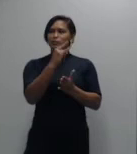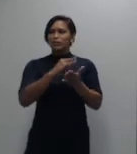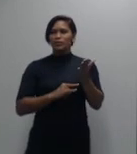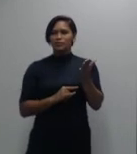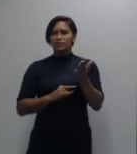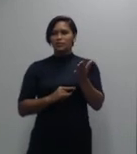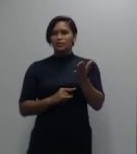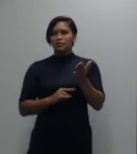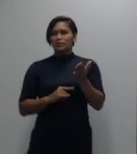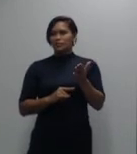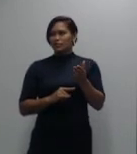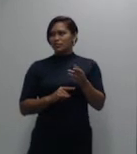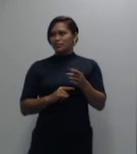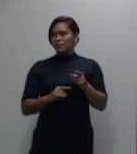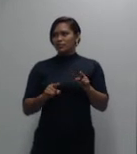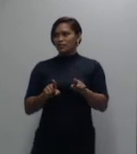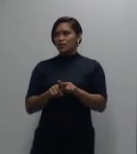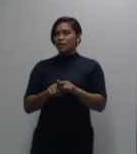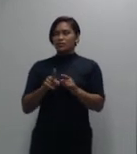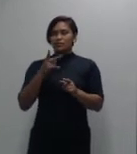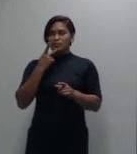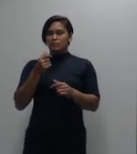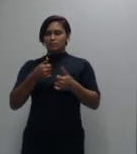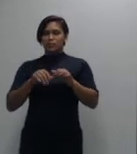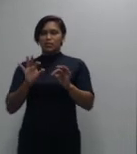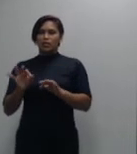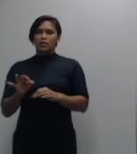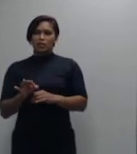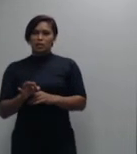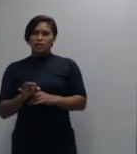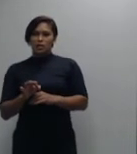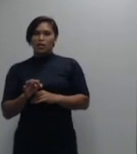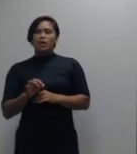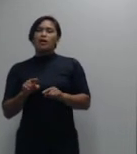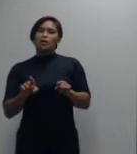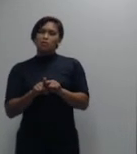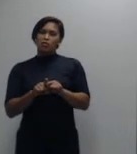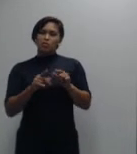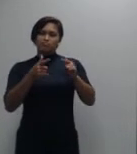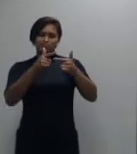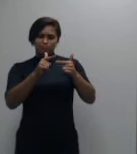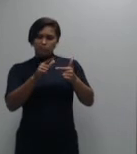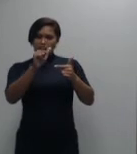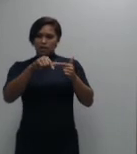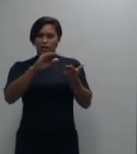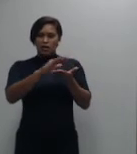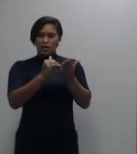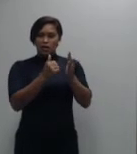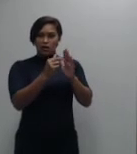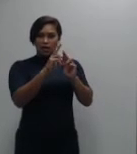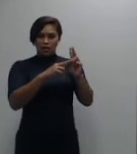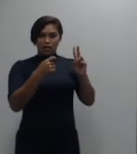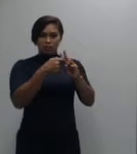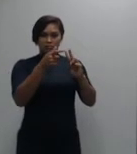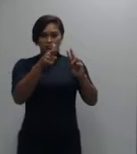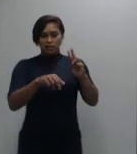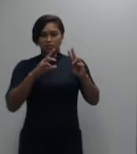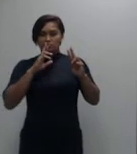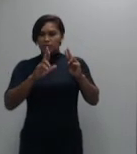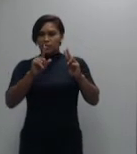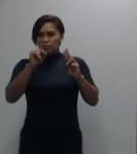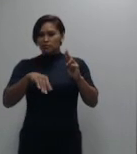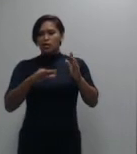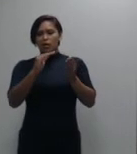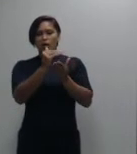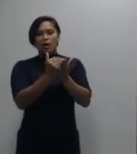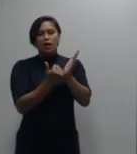processol é que só me engano os paradigmas invocados pela embargante desrespeito embargos de